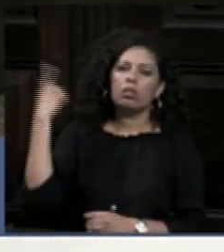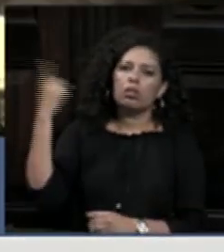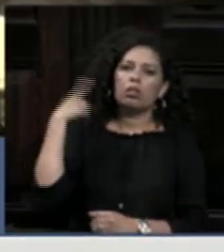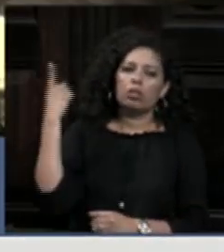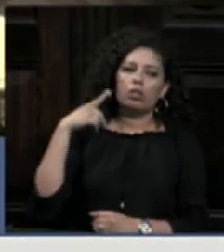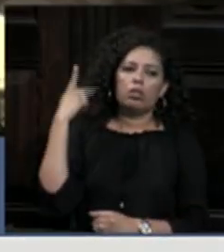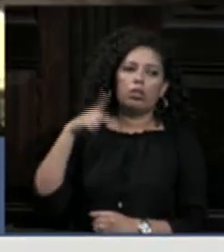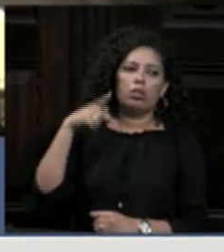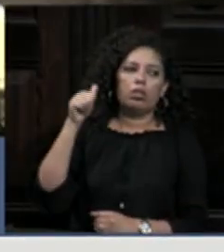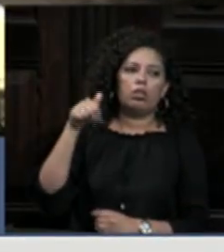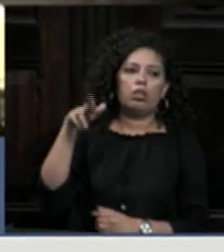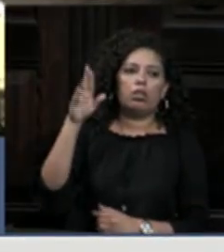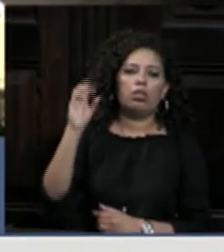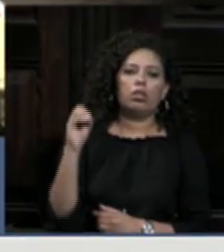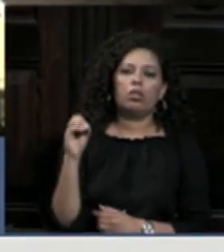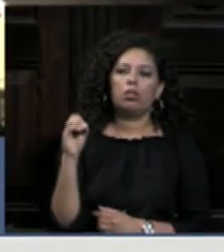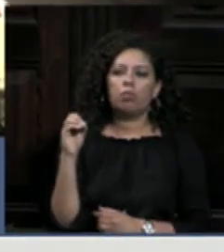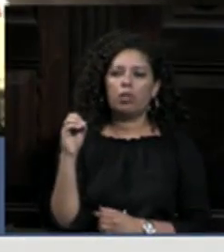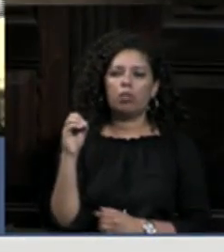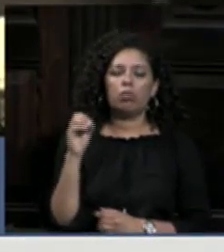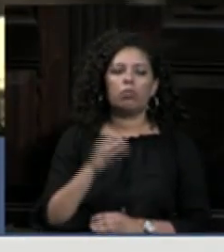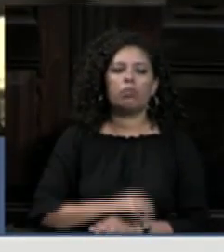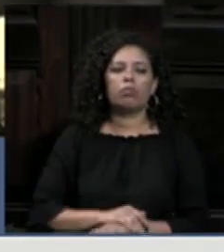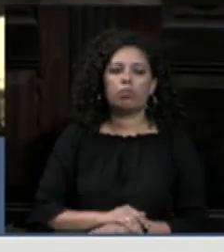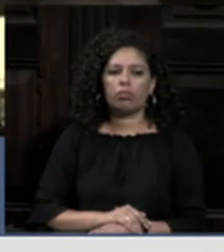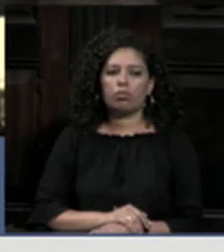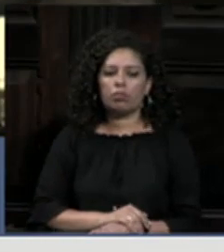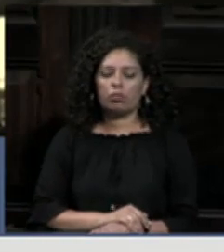paulo ramos seguir deputado átila nunes